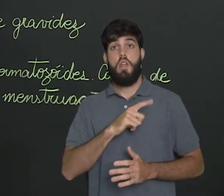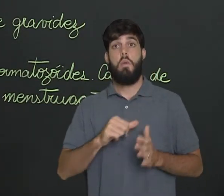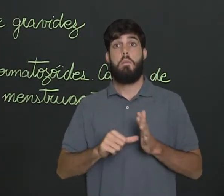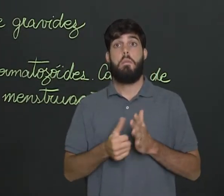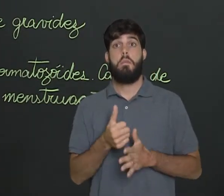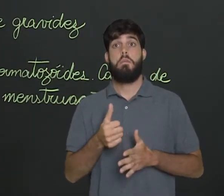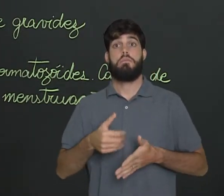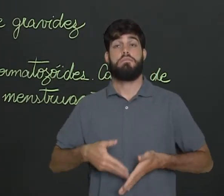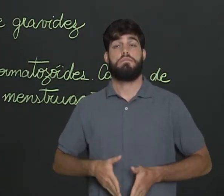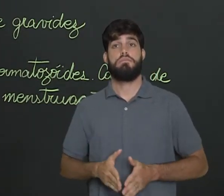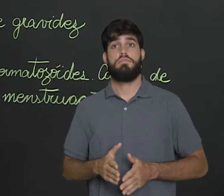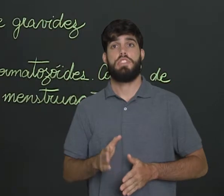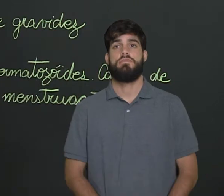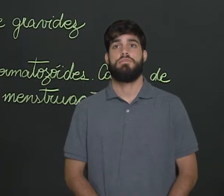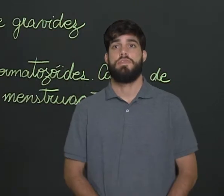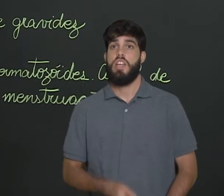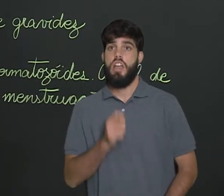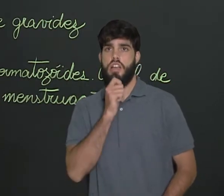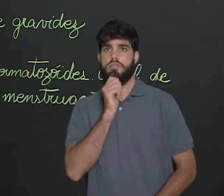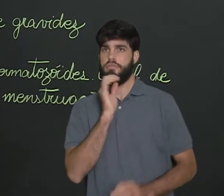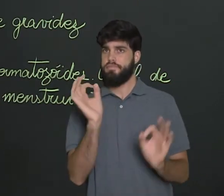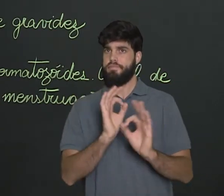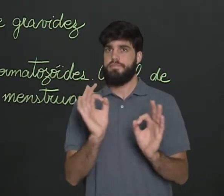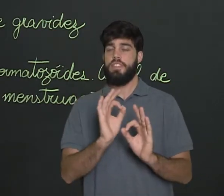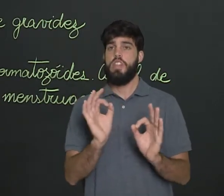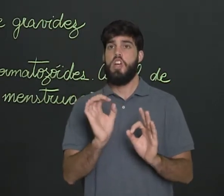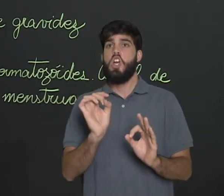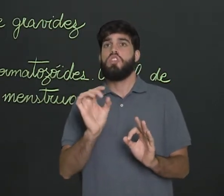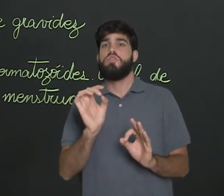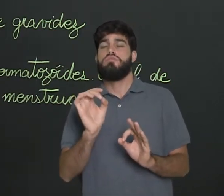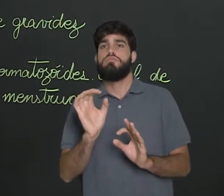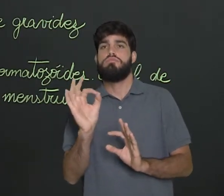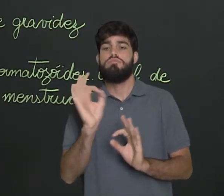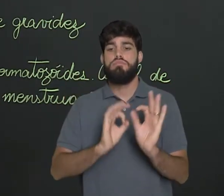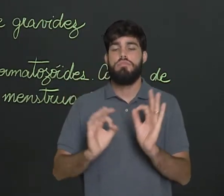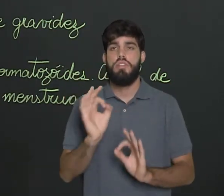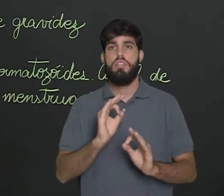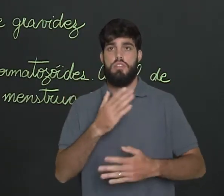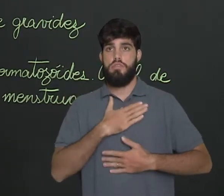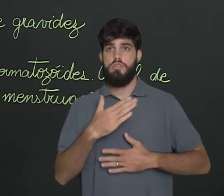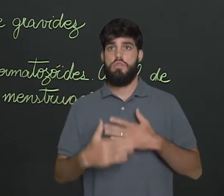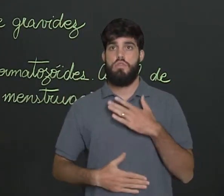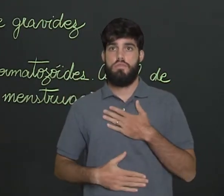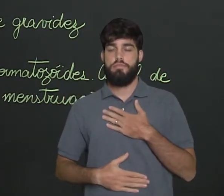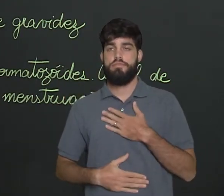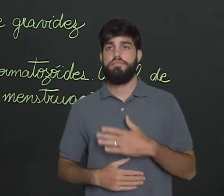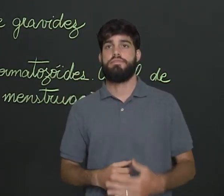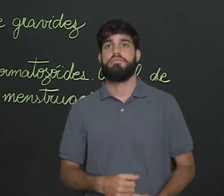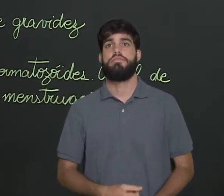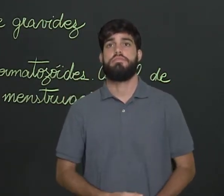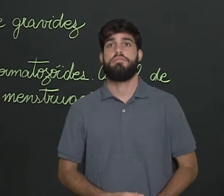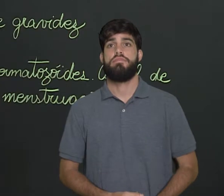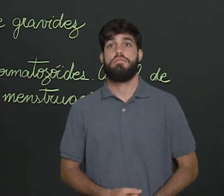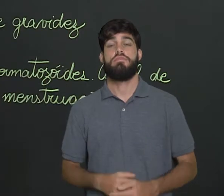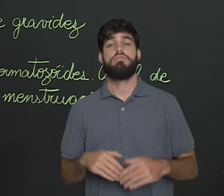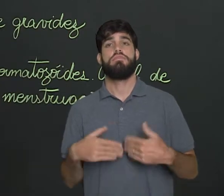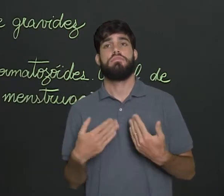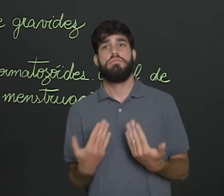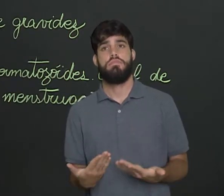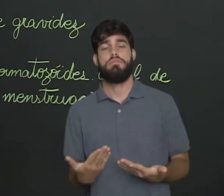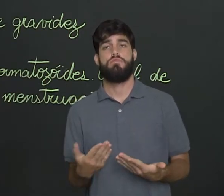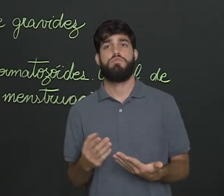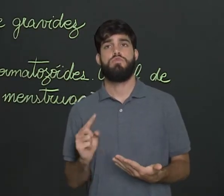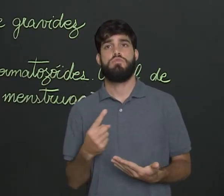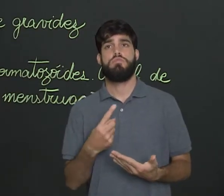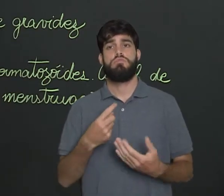está pronta para ter um bebê? Jamais. Ainda não. Apenas um início da preparação do corpo para